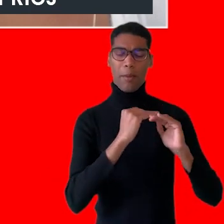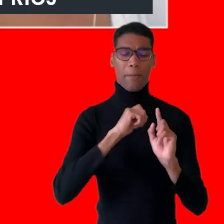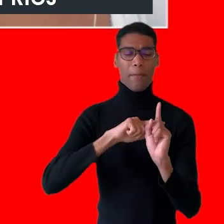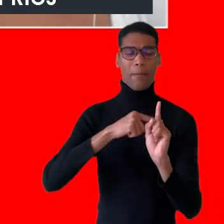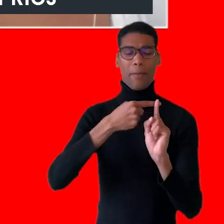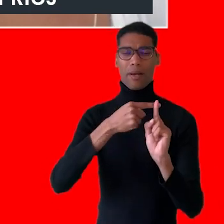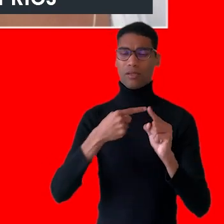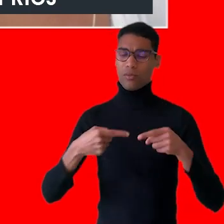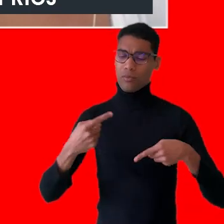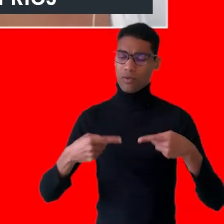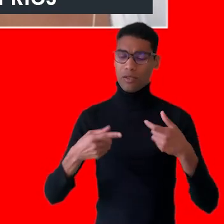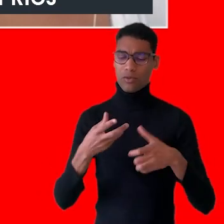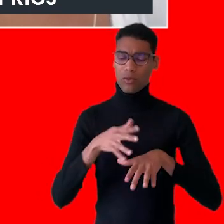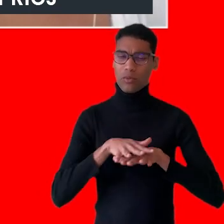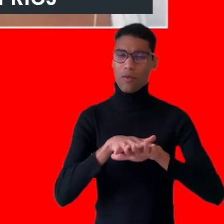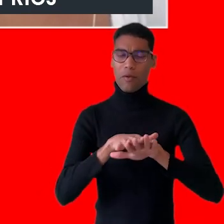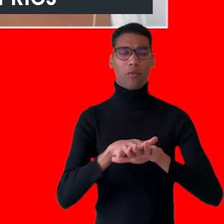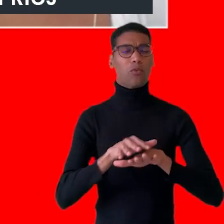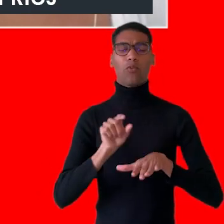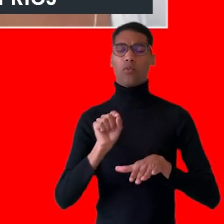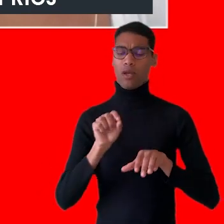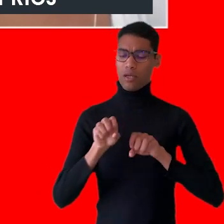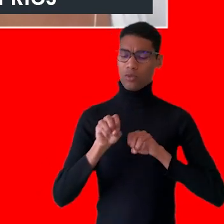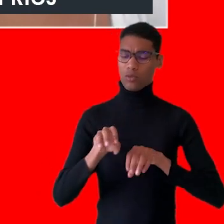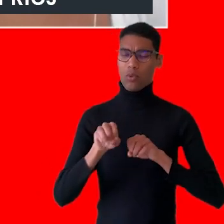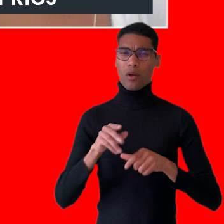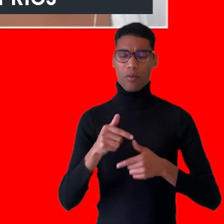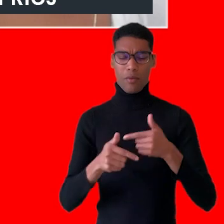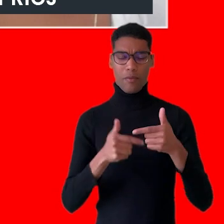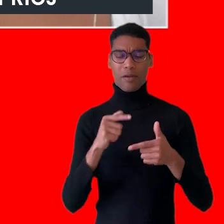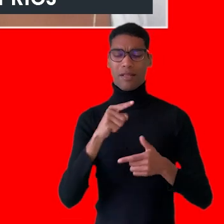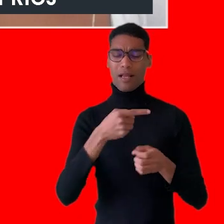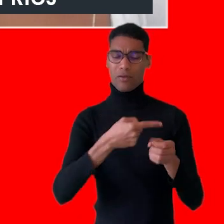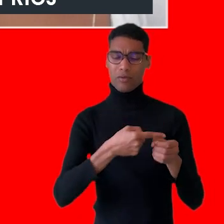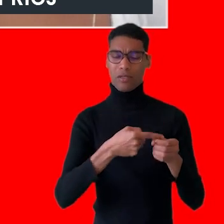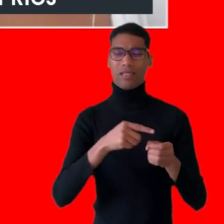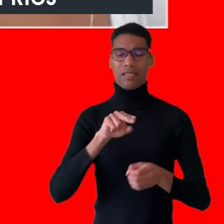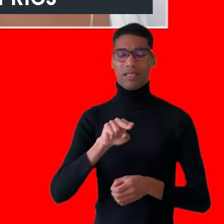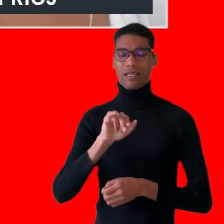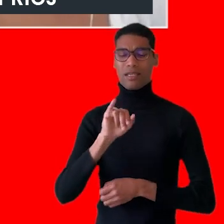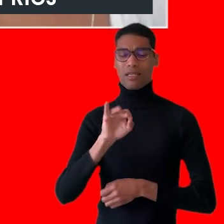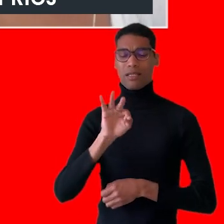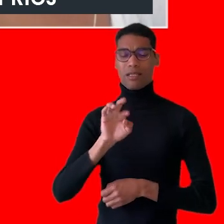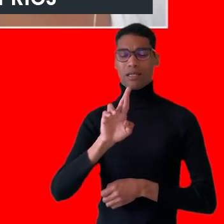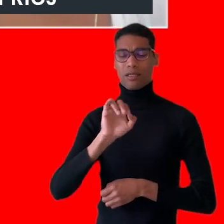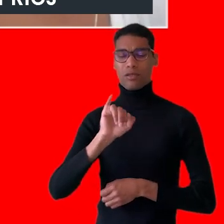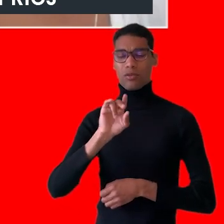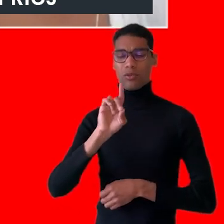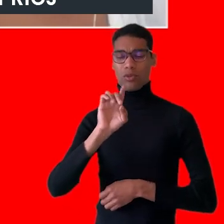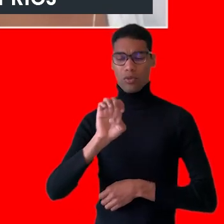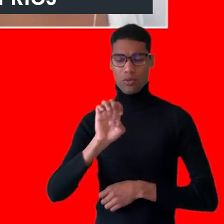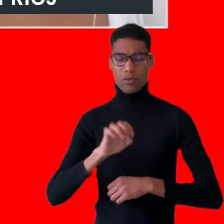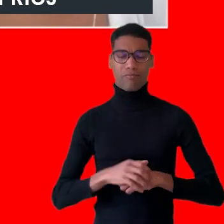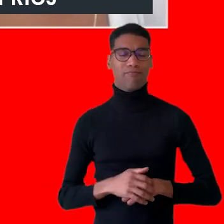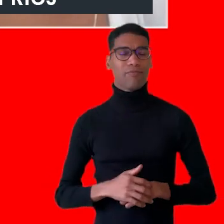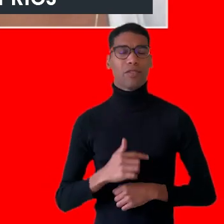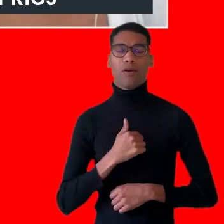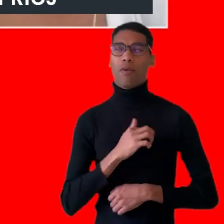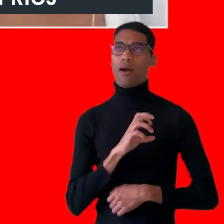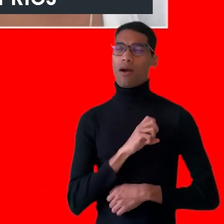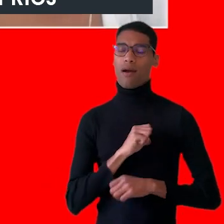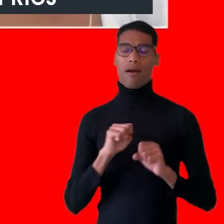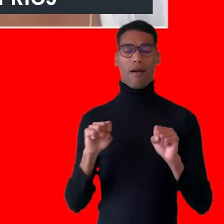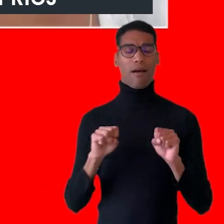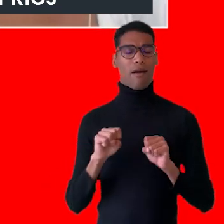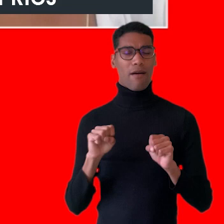Políticas Inclusivas de Educação e Trabalho no município de Niterói. Ai, adoro Niterói. Amo a